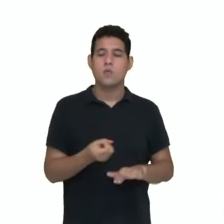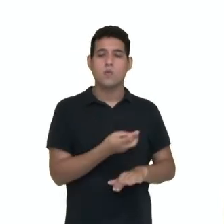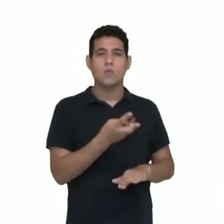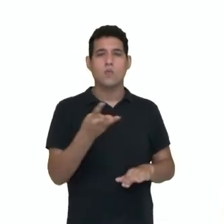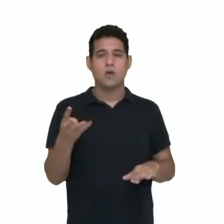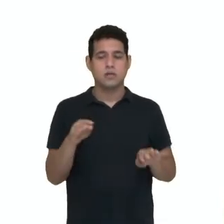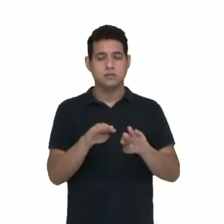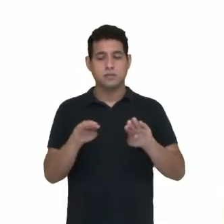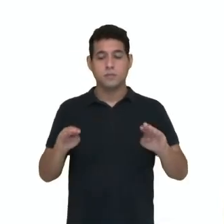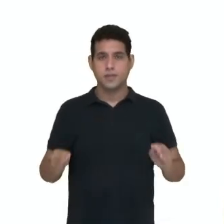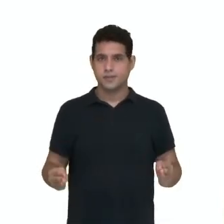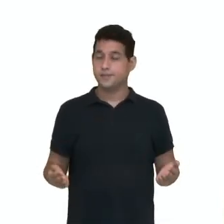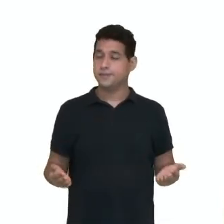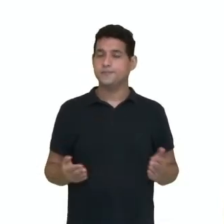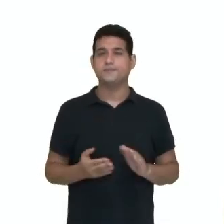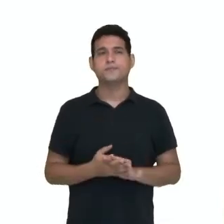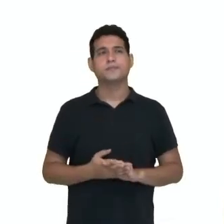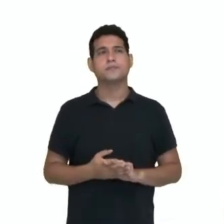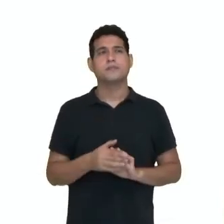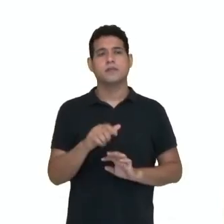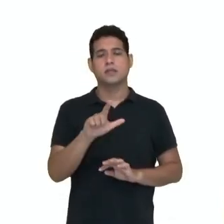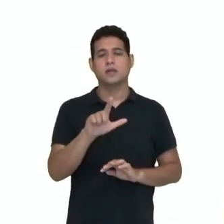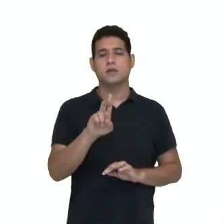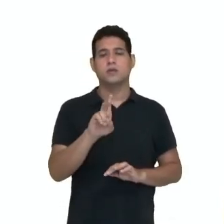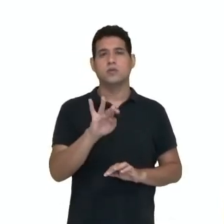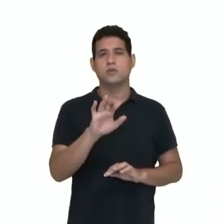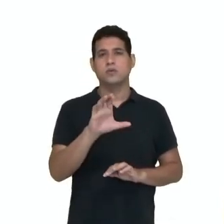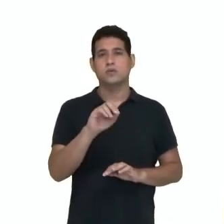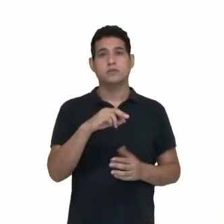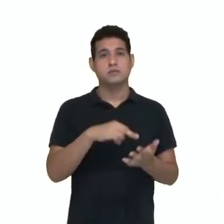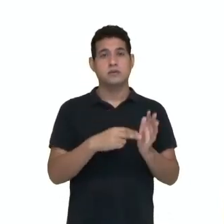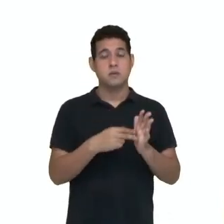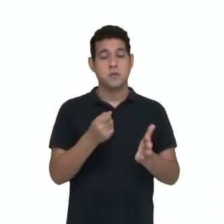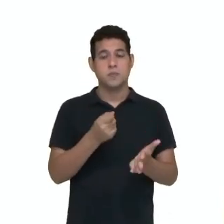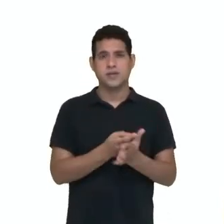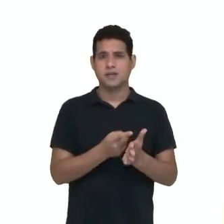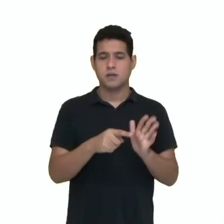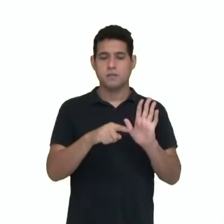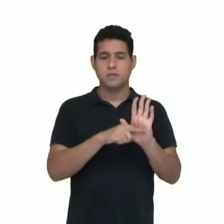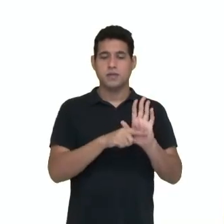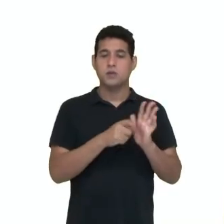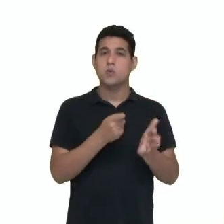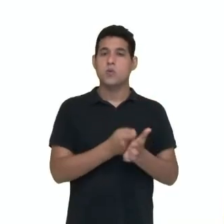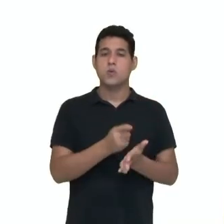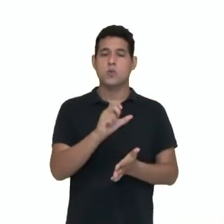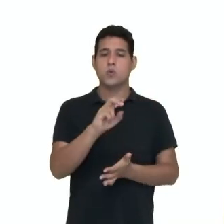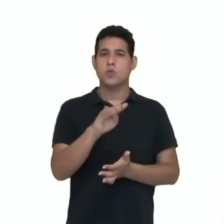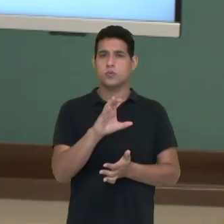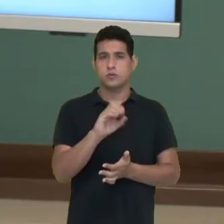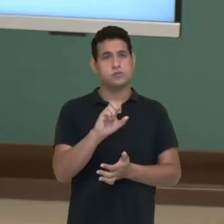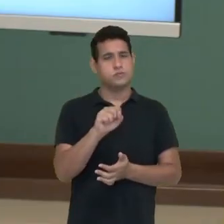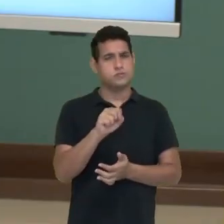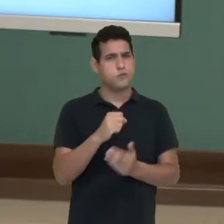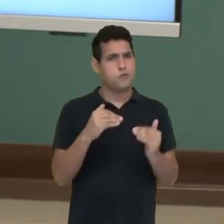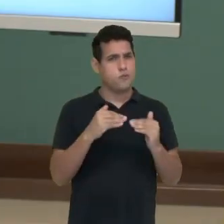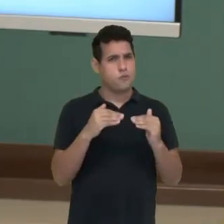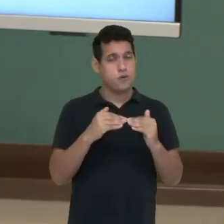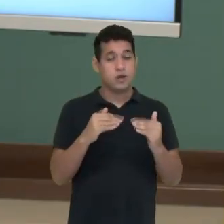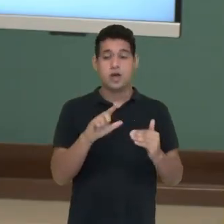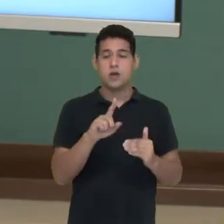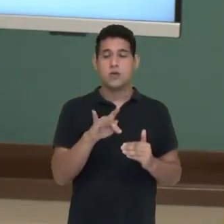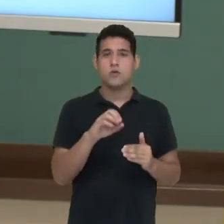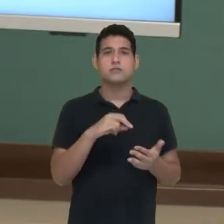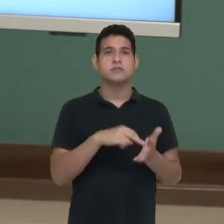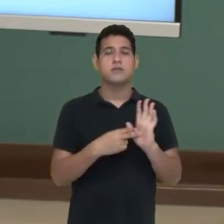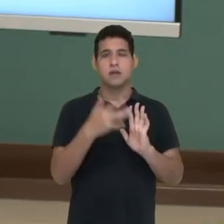né? Então, olha lá, o lucro, gente, é o preço da revenda menos o preço de custo, concorda comigo? O lucro é aquilo que a